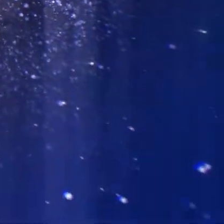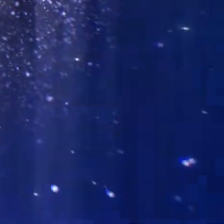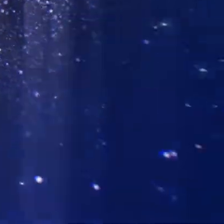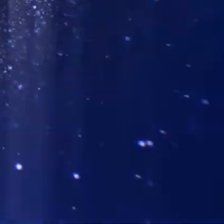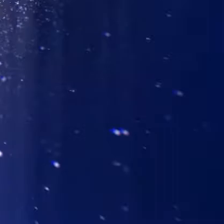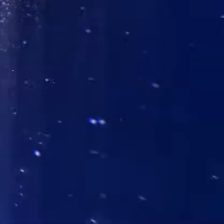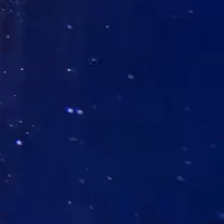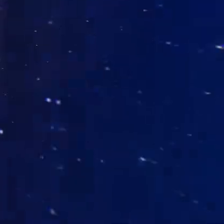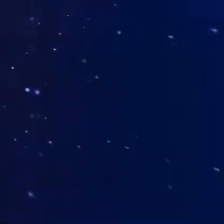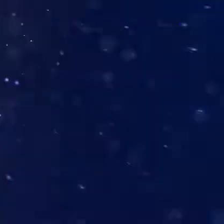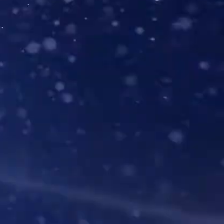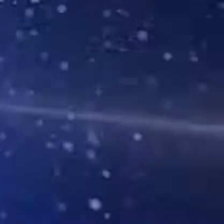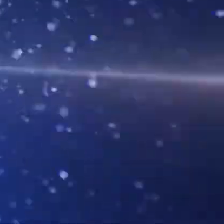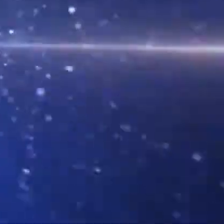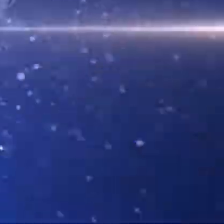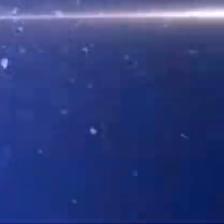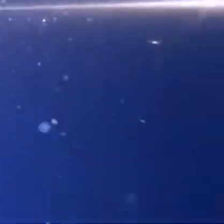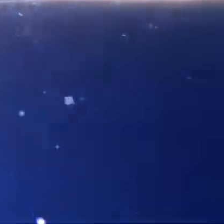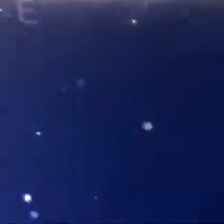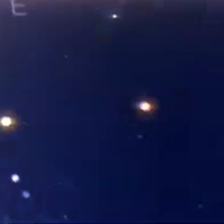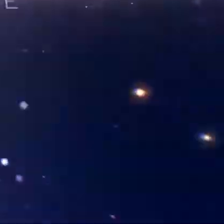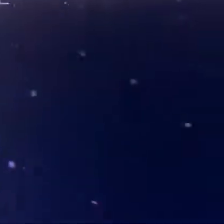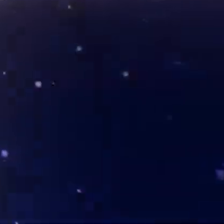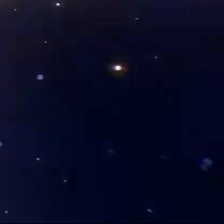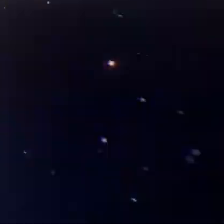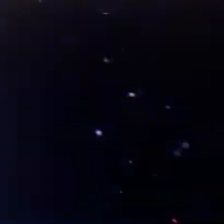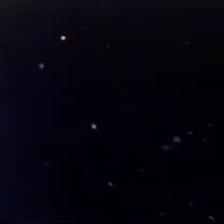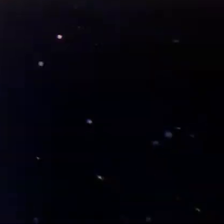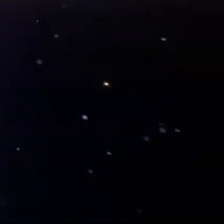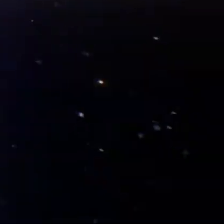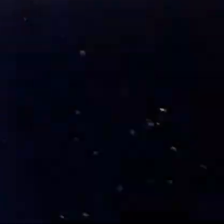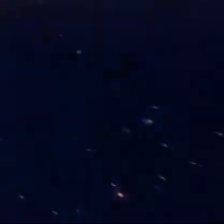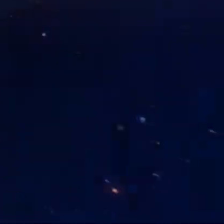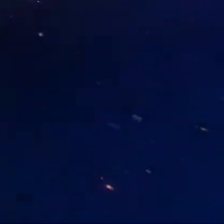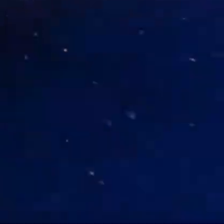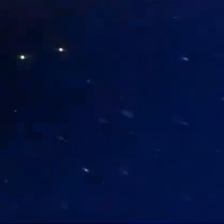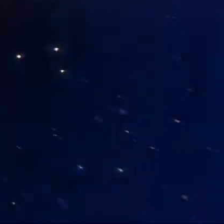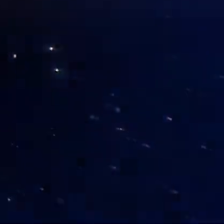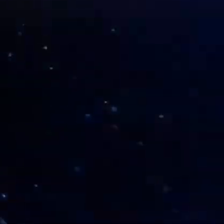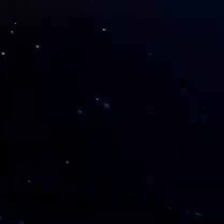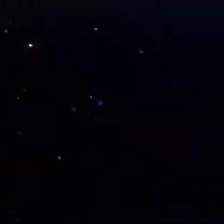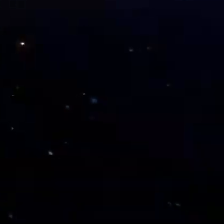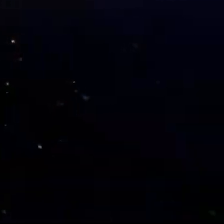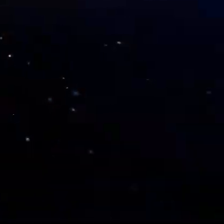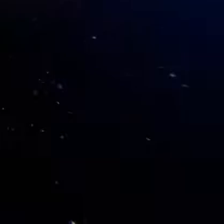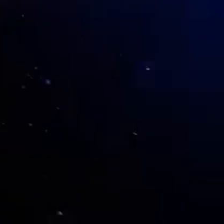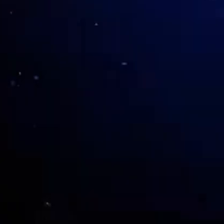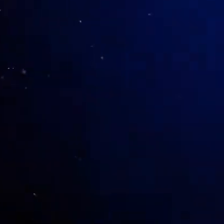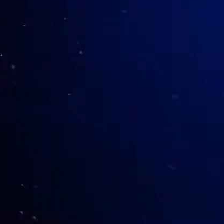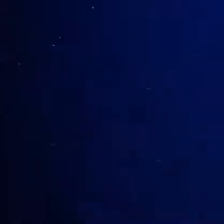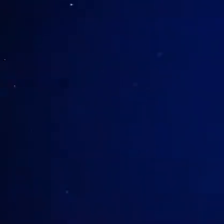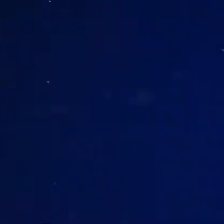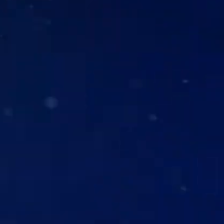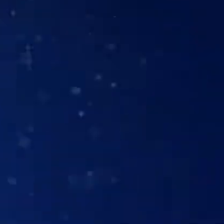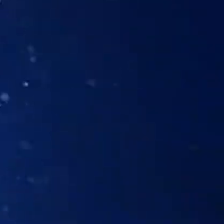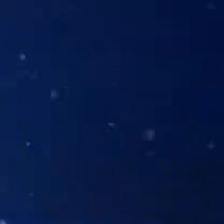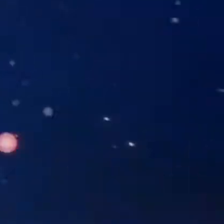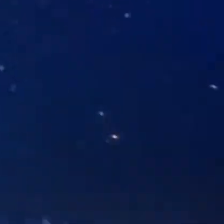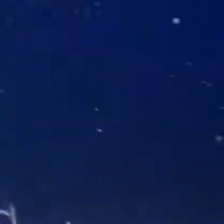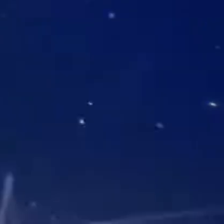de junho de 1979. Foi o primeiro governador indicado pelo então presidente Ernesto